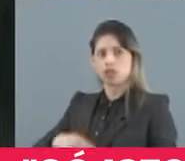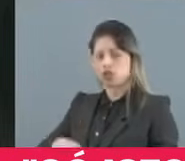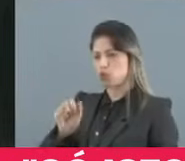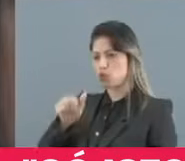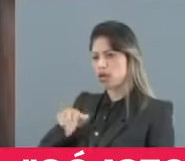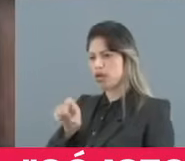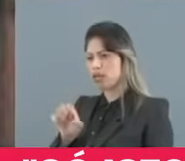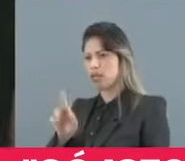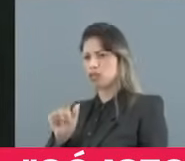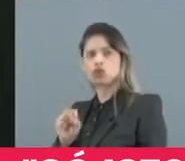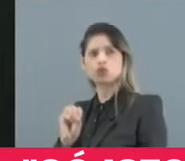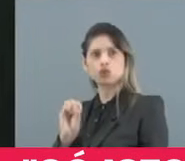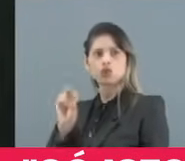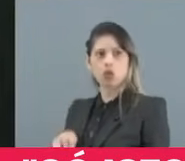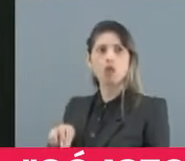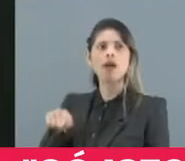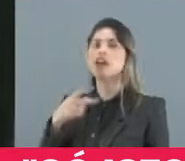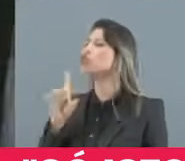apenas pela mídia.